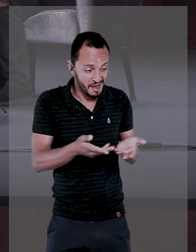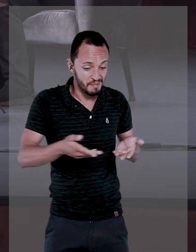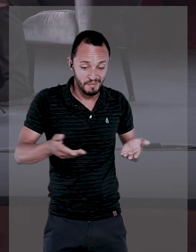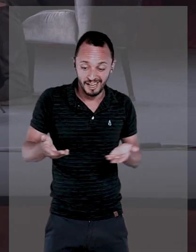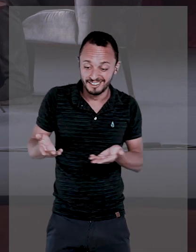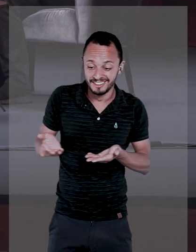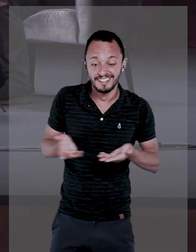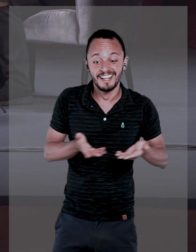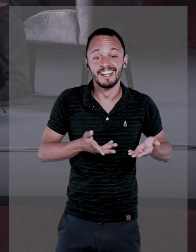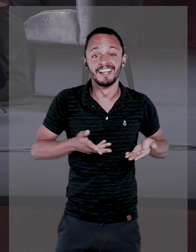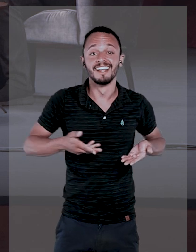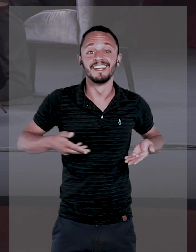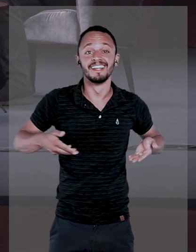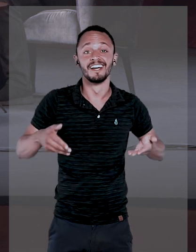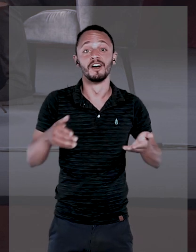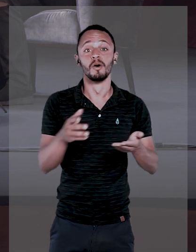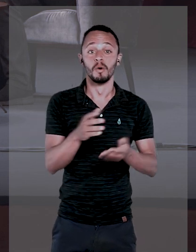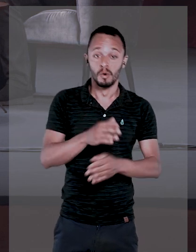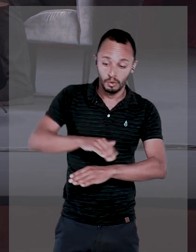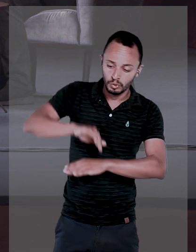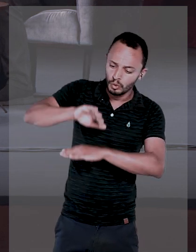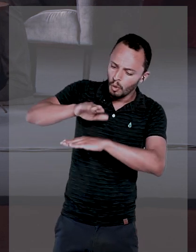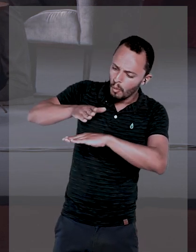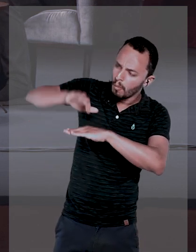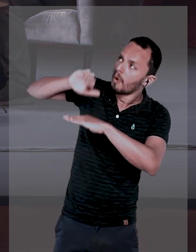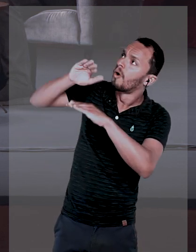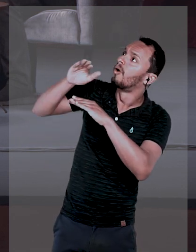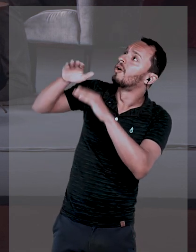na bateia.